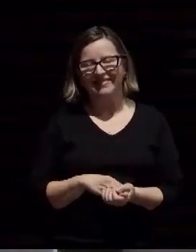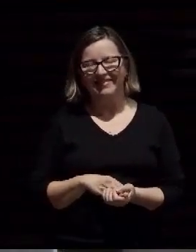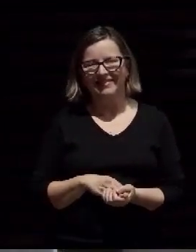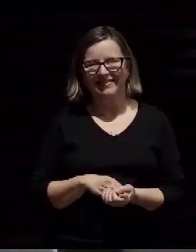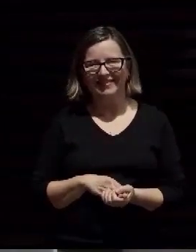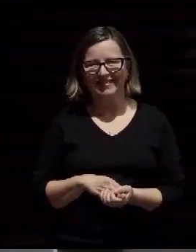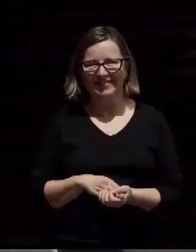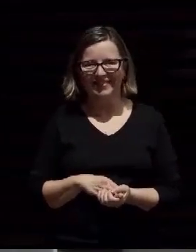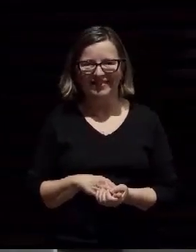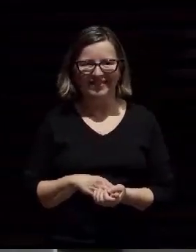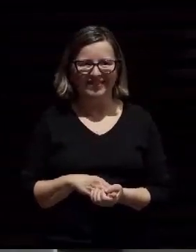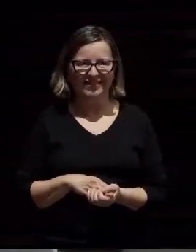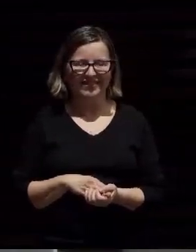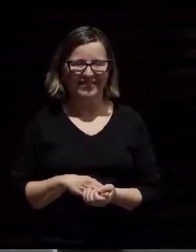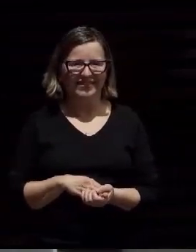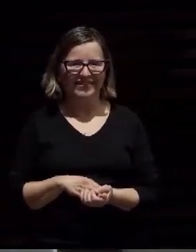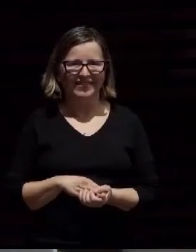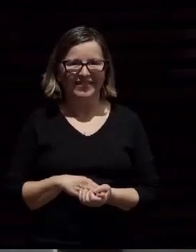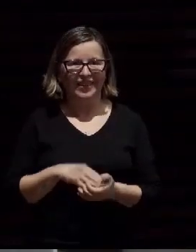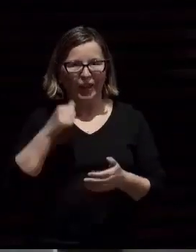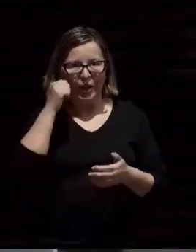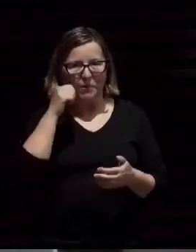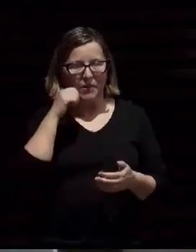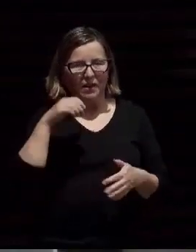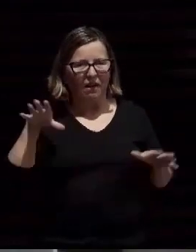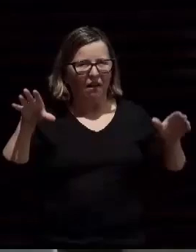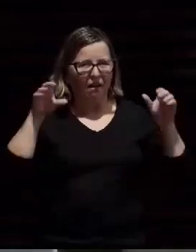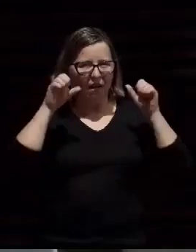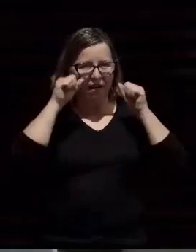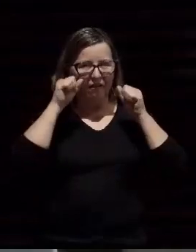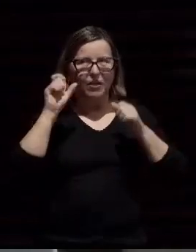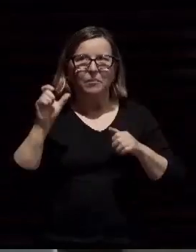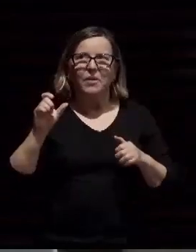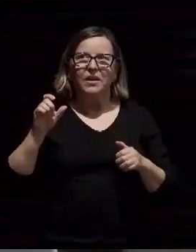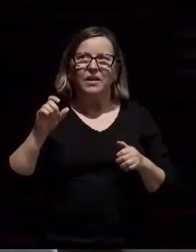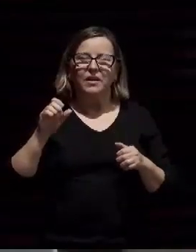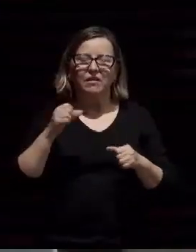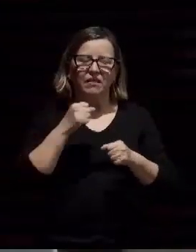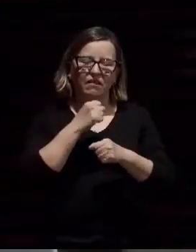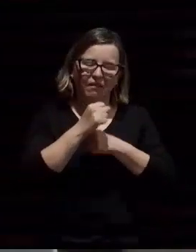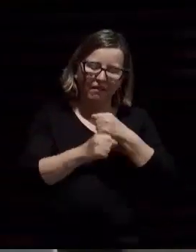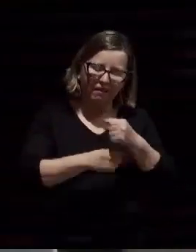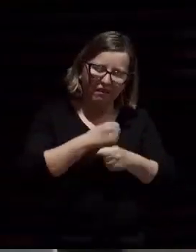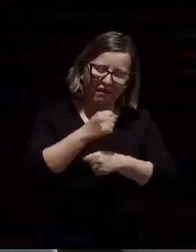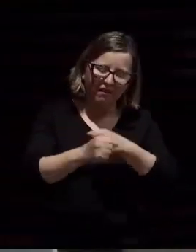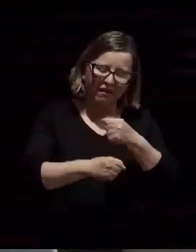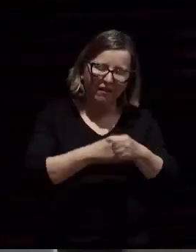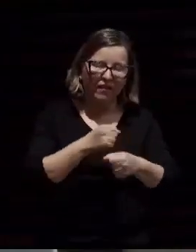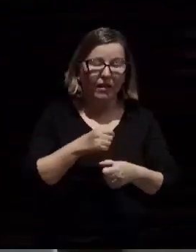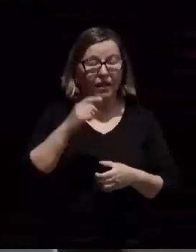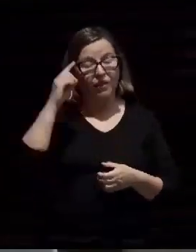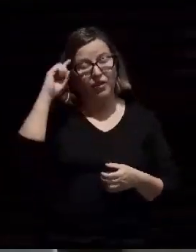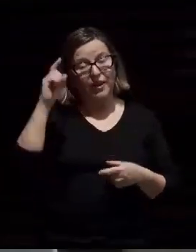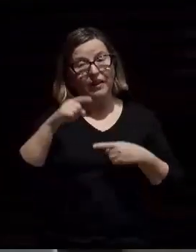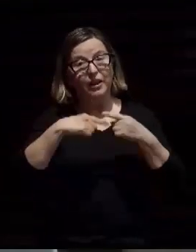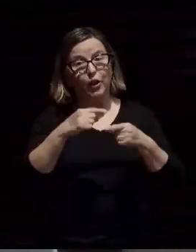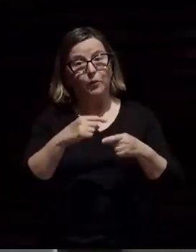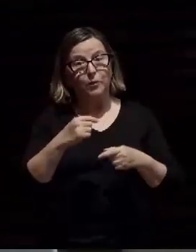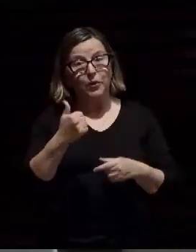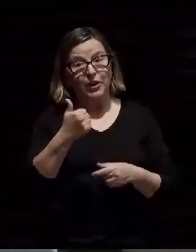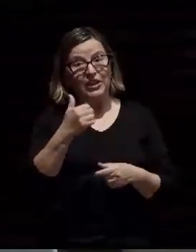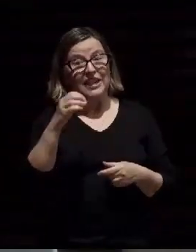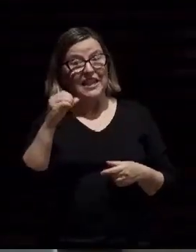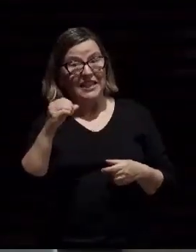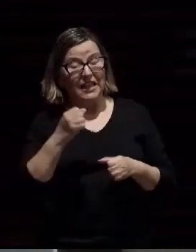E ela ouvia a palavra há vários anos. E um dia, depois, 10 anos, ela está ouvindo